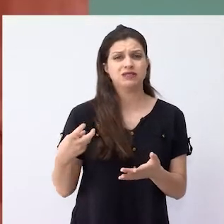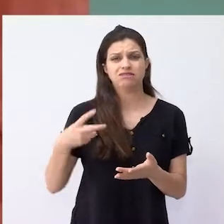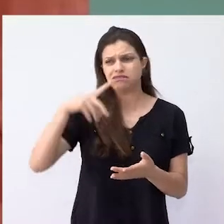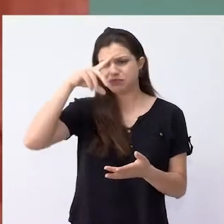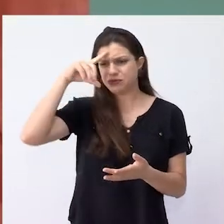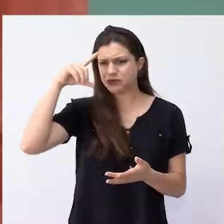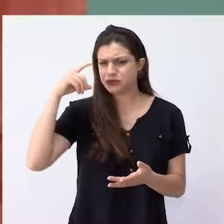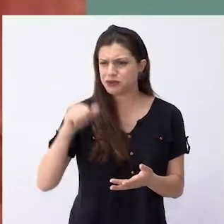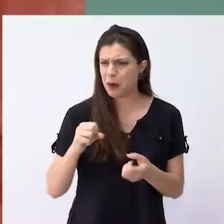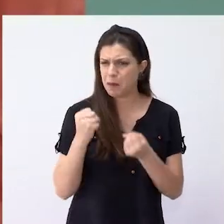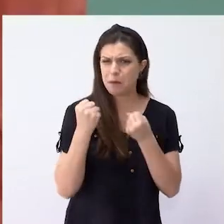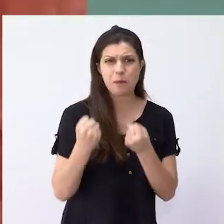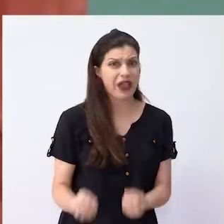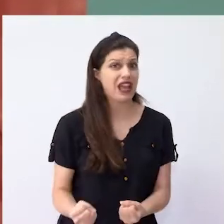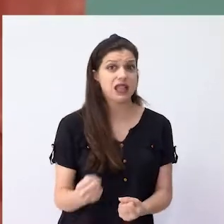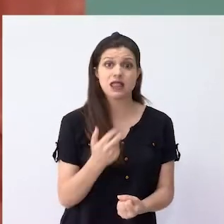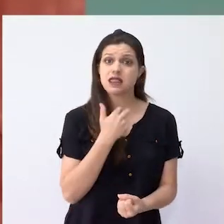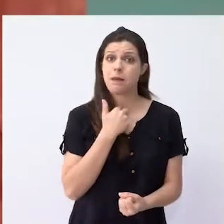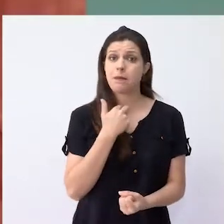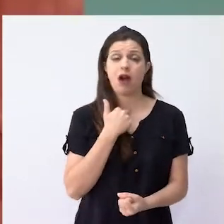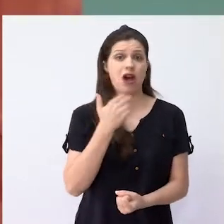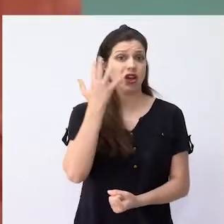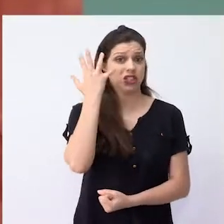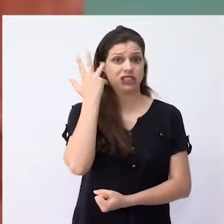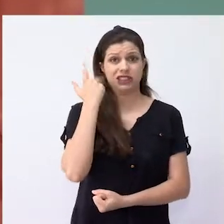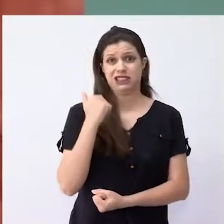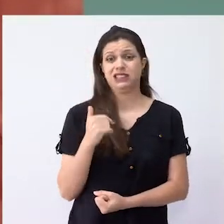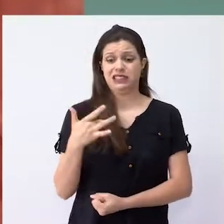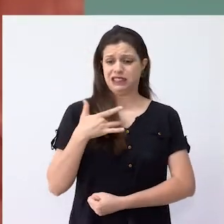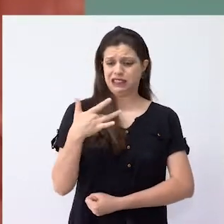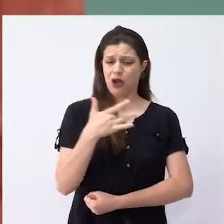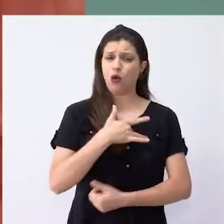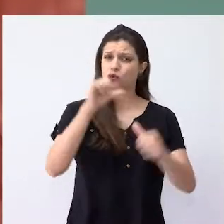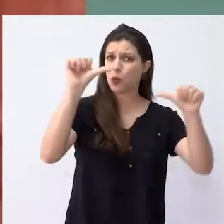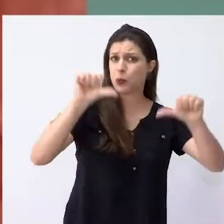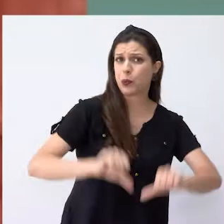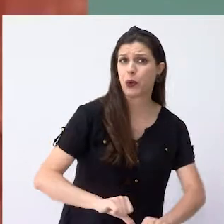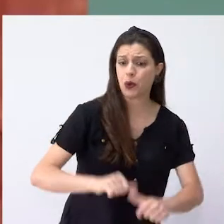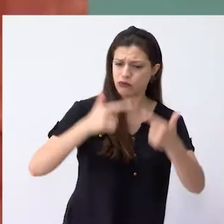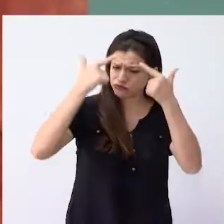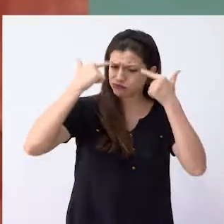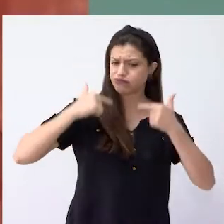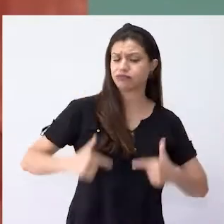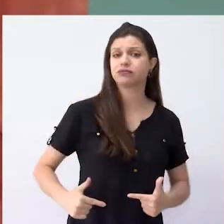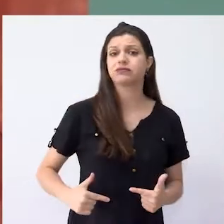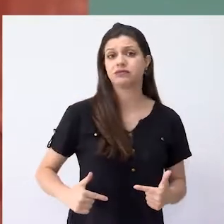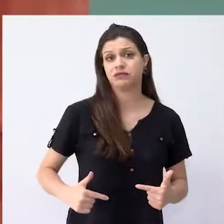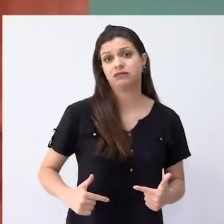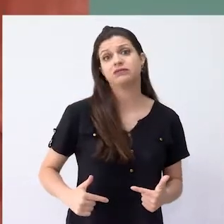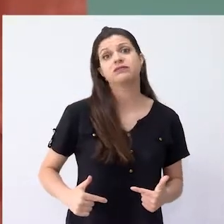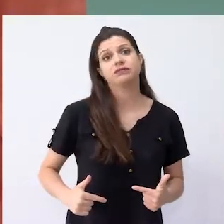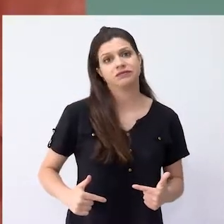serem mais gravosos, a saúde, a integridade física, a integridade moral, muitas vezes, é